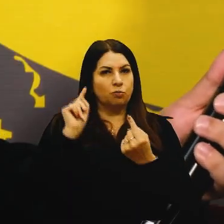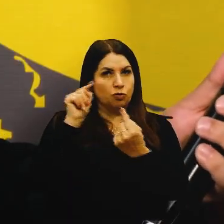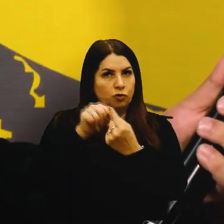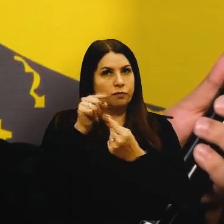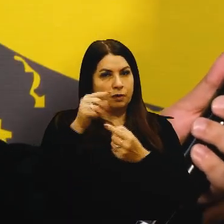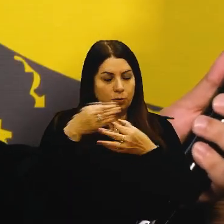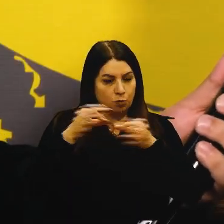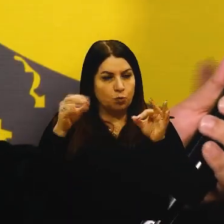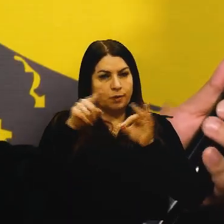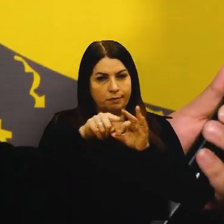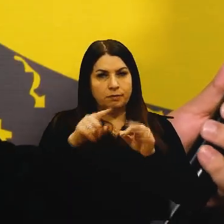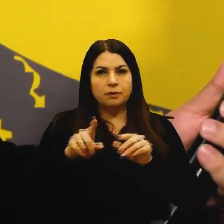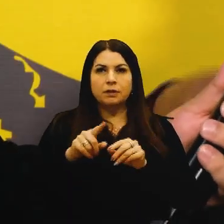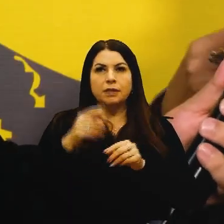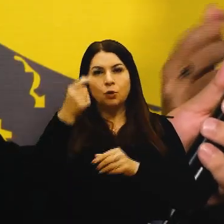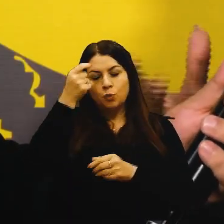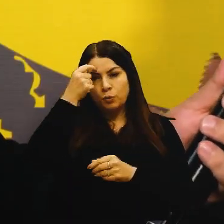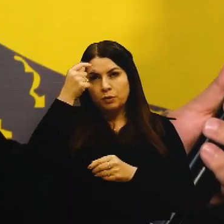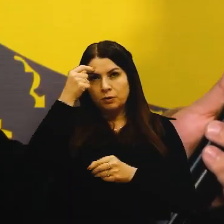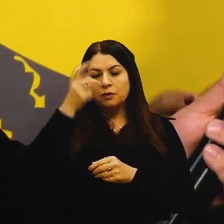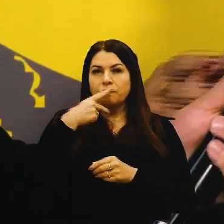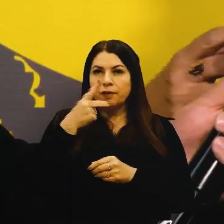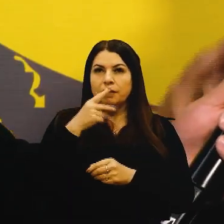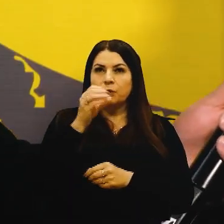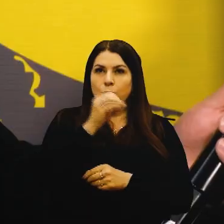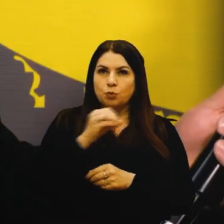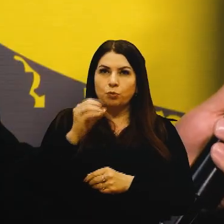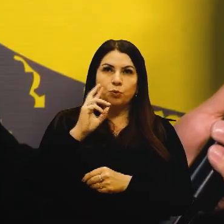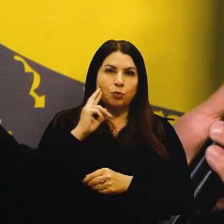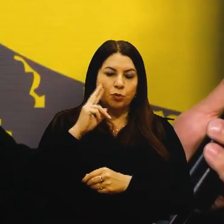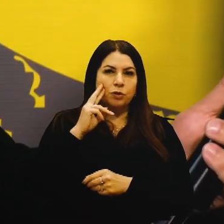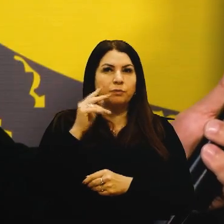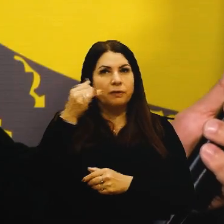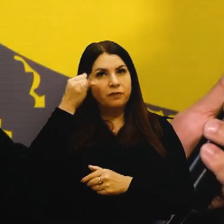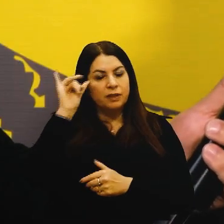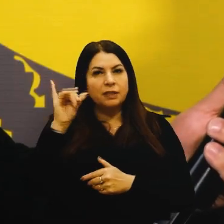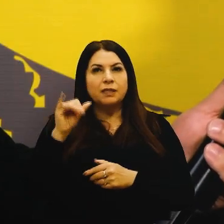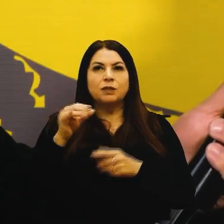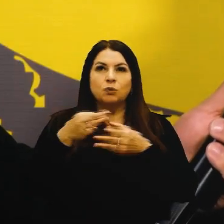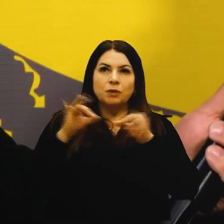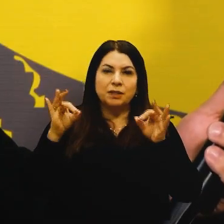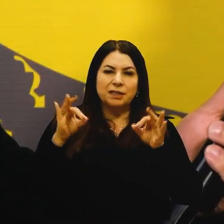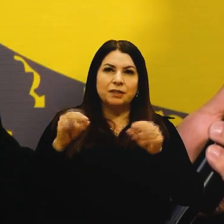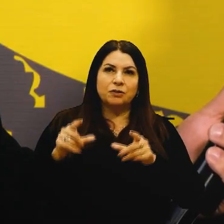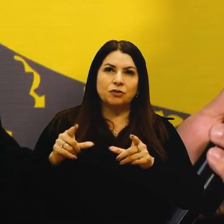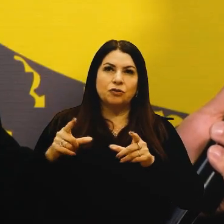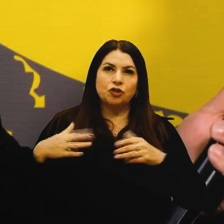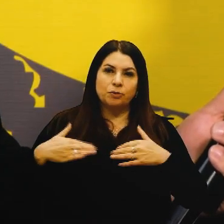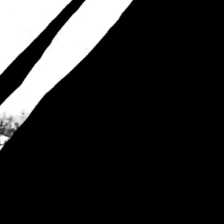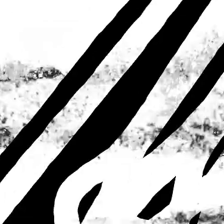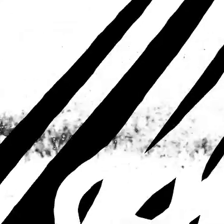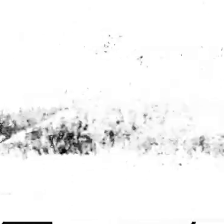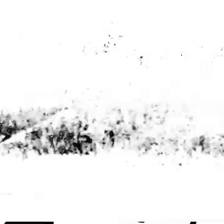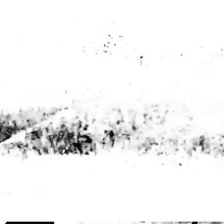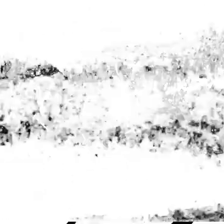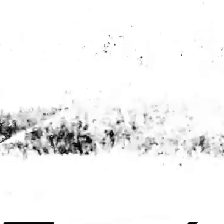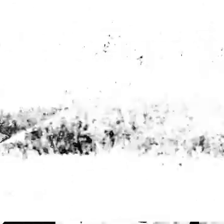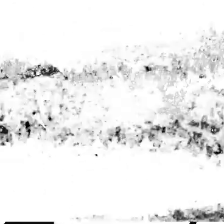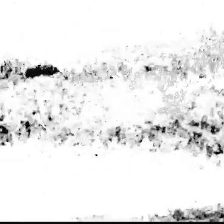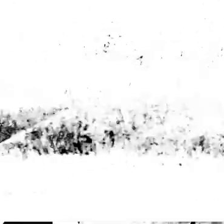era essa, né? Era a gente conscientizar, falar de Outubro Rosa, falar de prevenção do câncer de mama, algo que é tão importante.